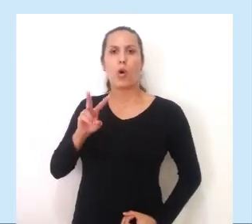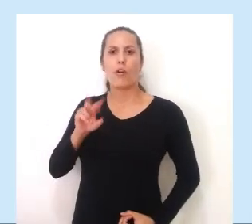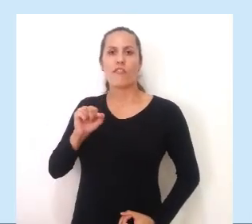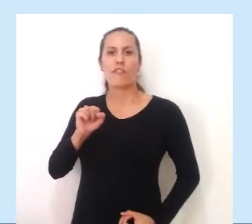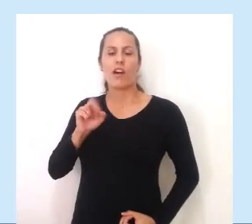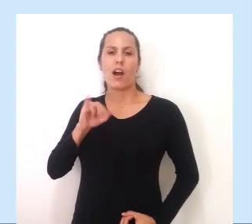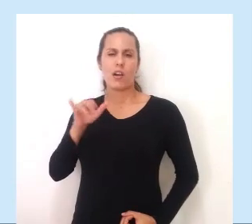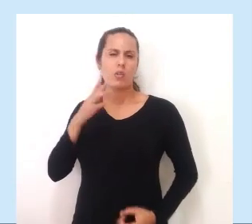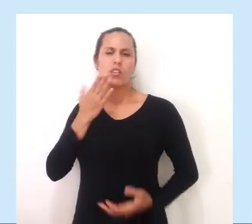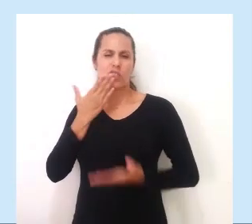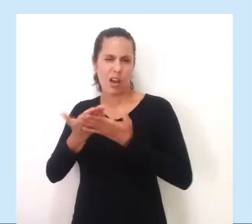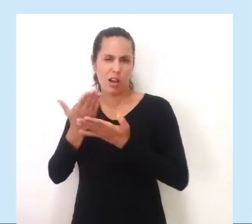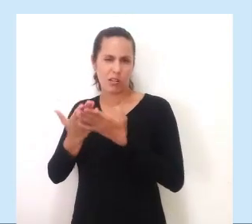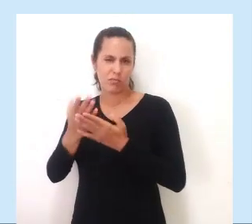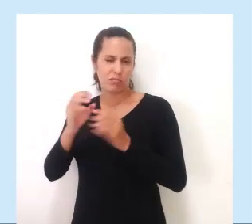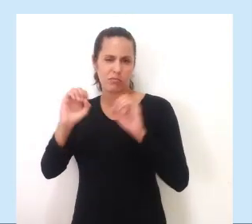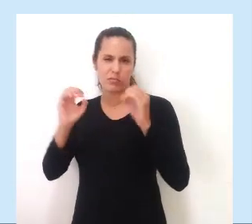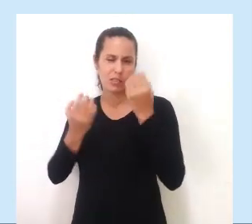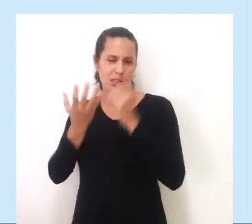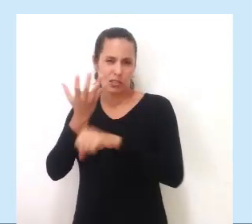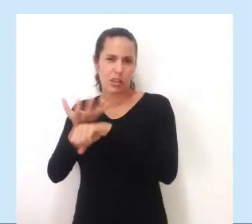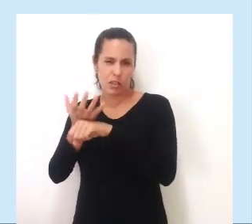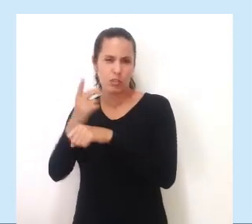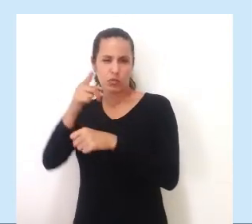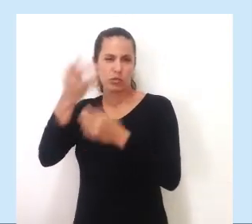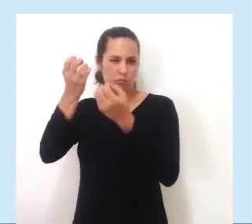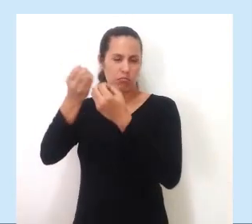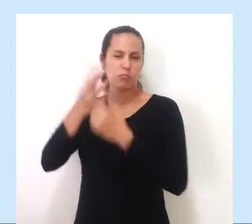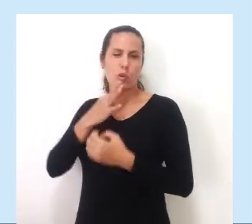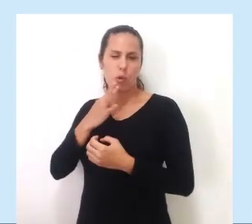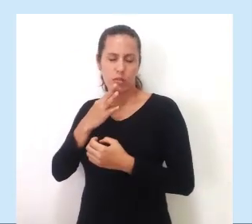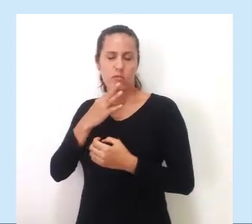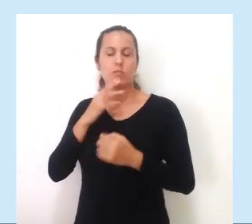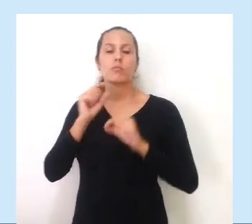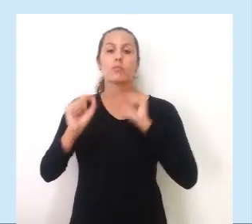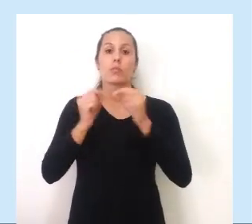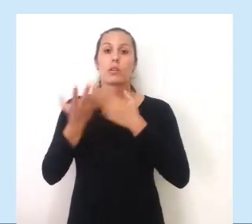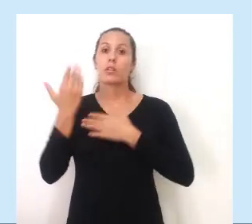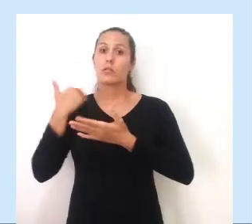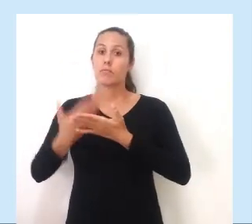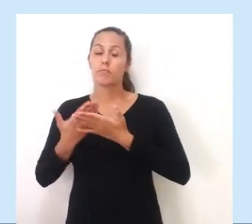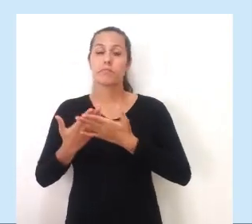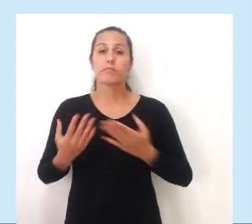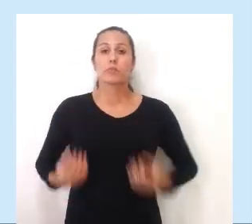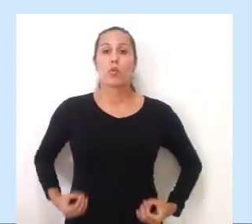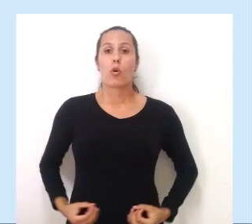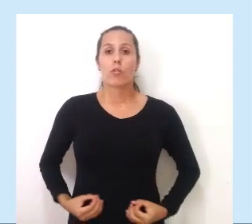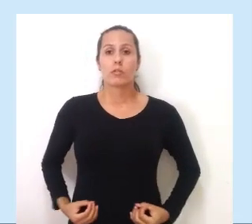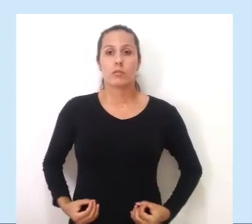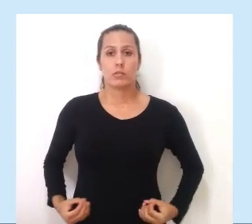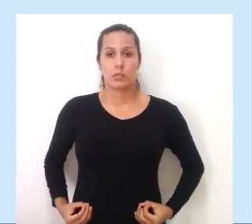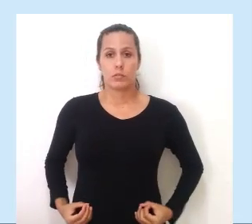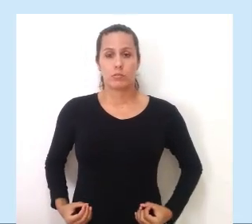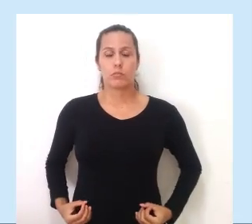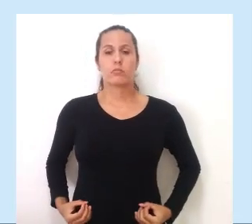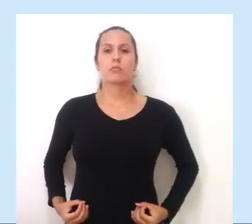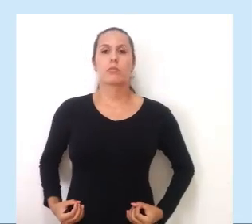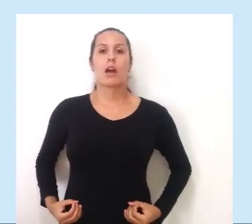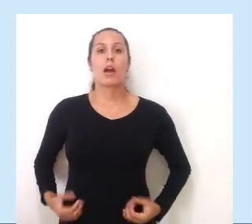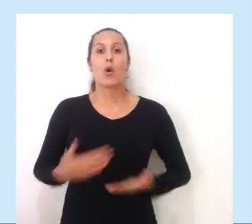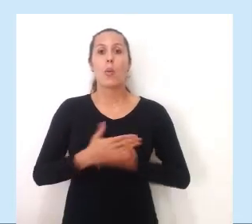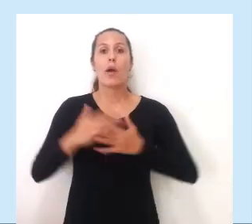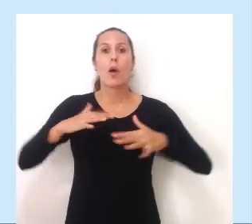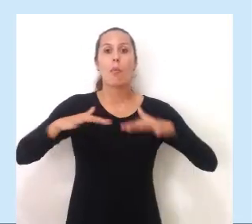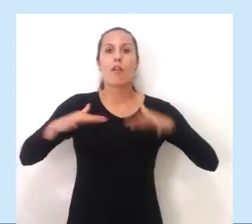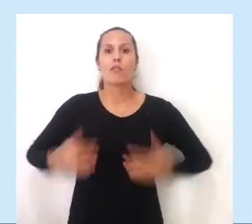já devem ter visto isso com a professora de ciências. Óvulo sai do ovário e fica